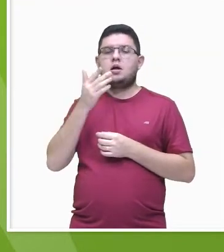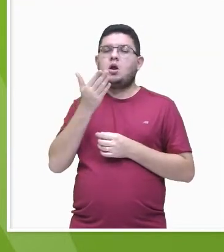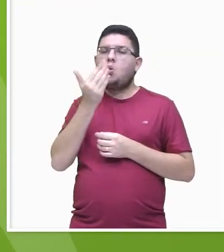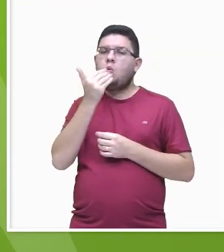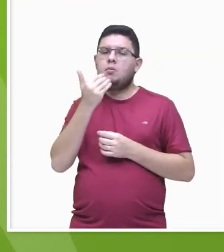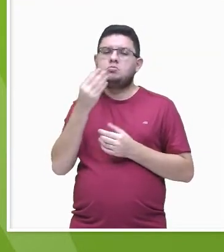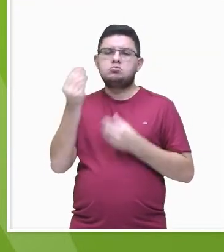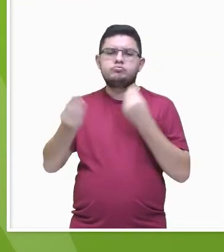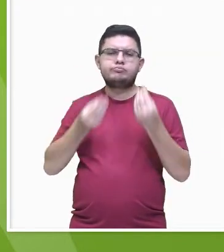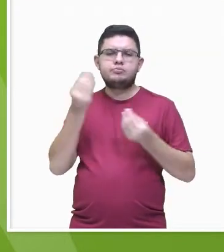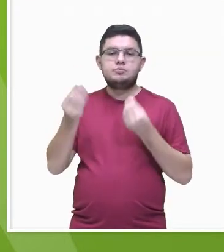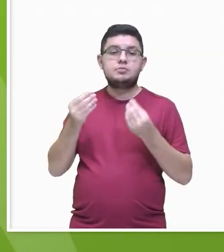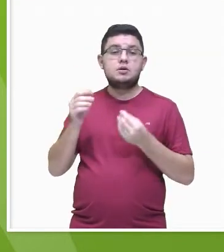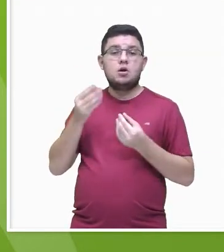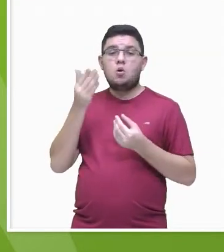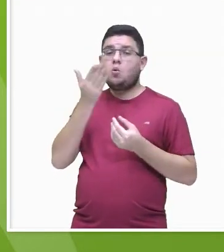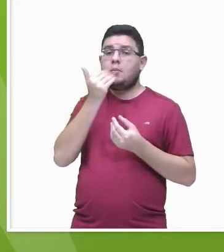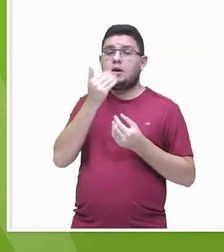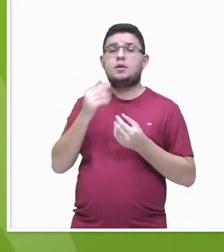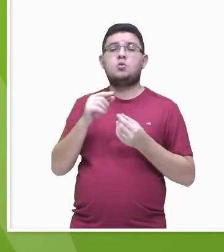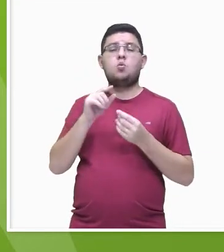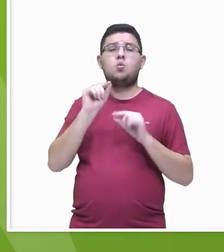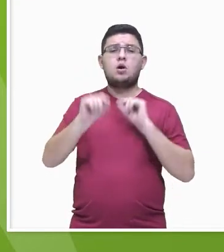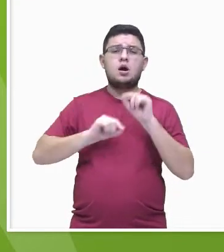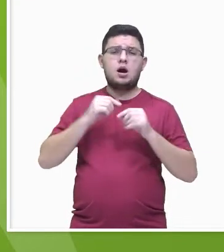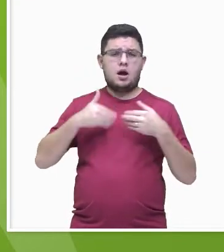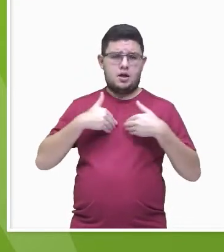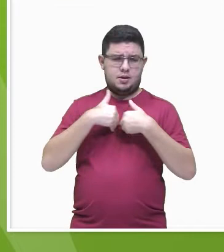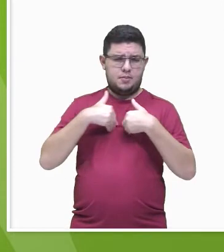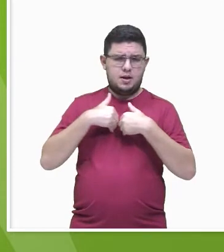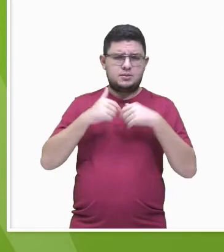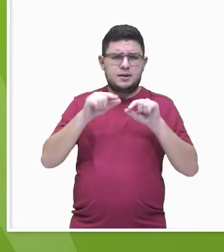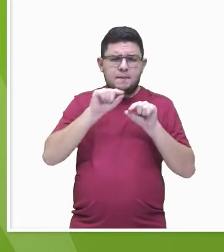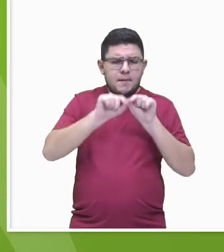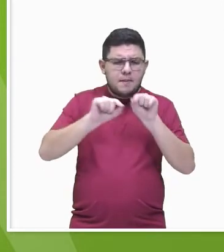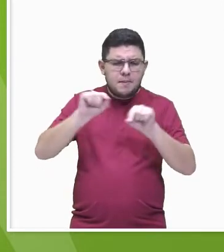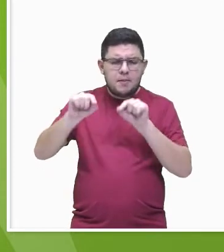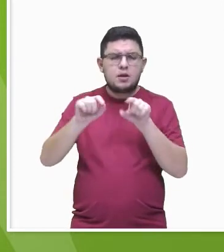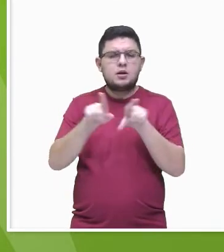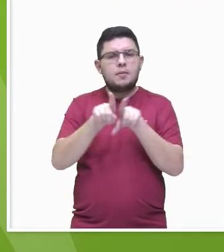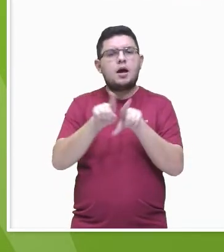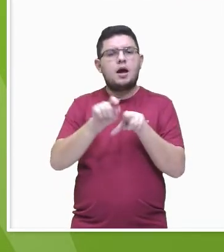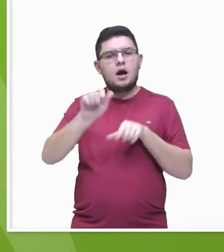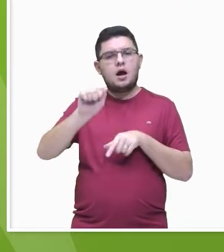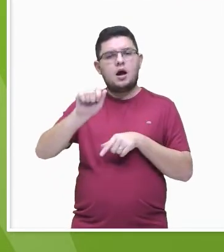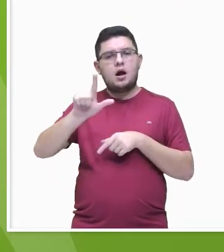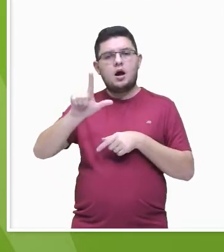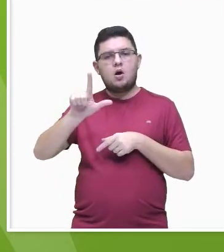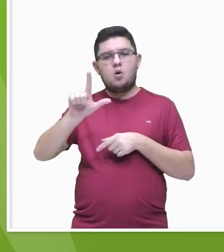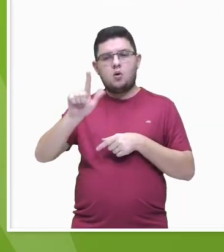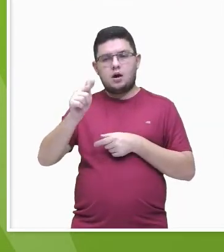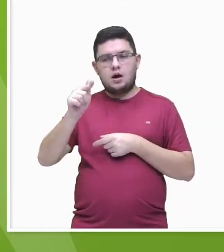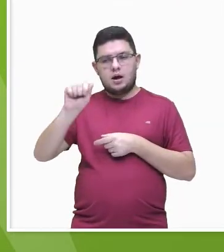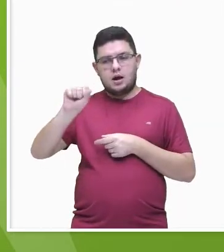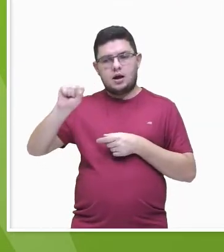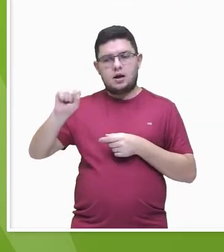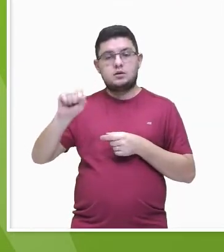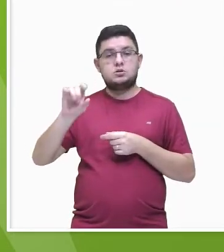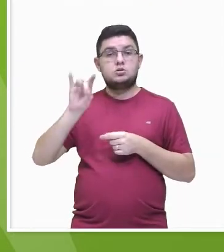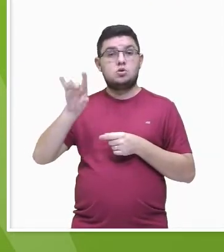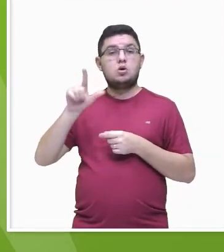se alimentam de pequenos animais e algas. E o sistema digestório contém apenas boca,